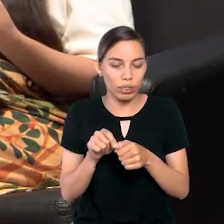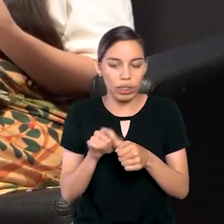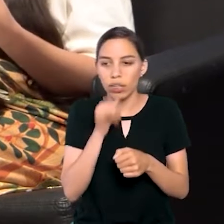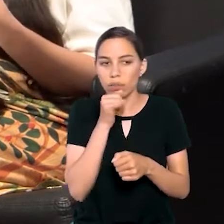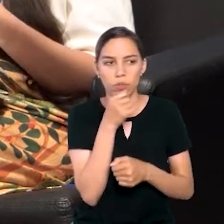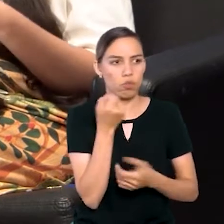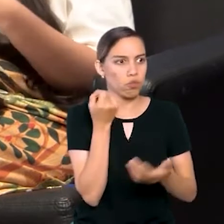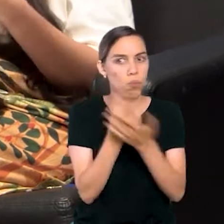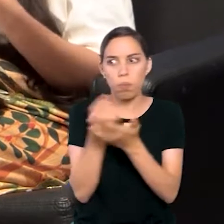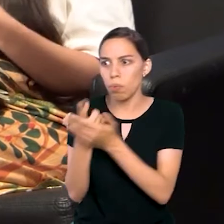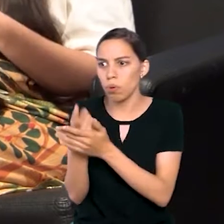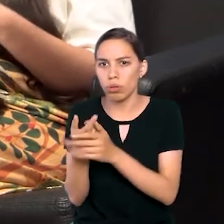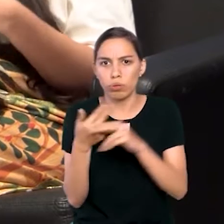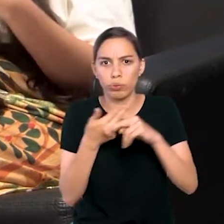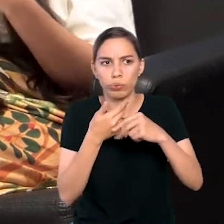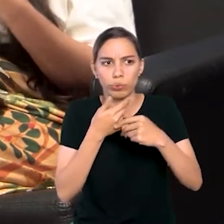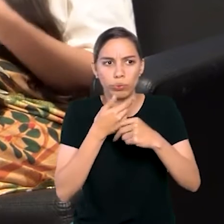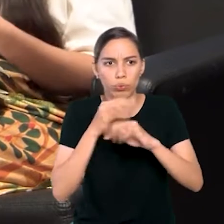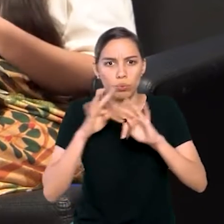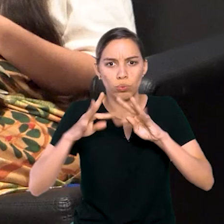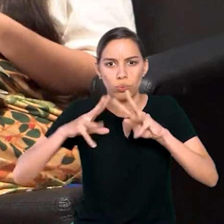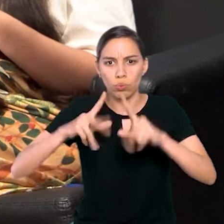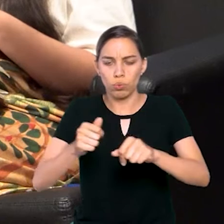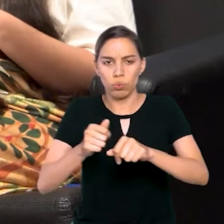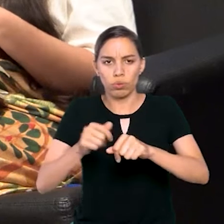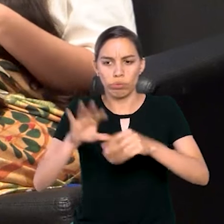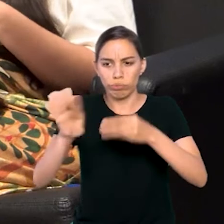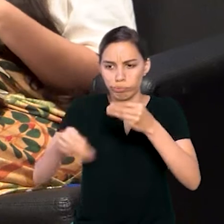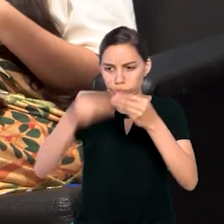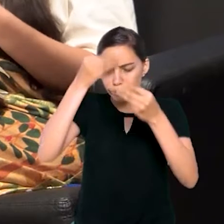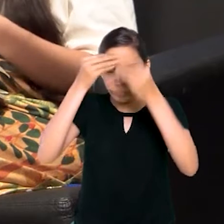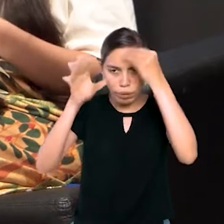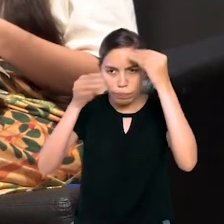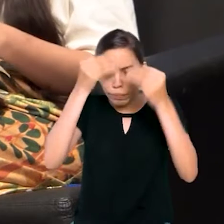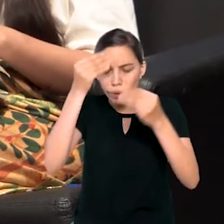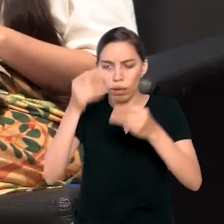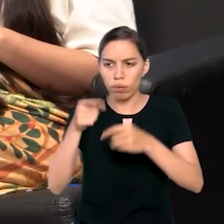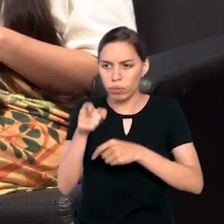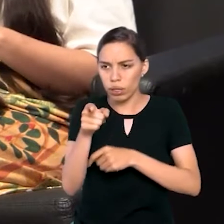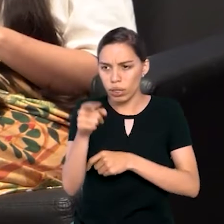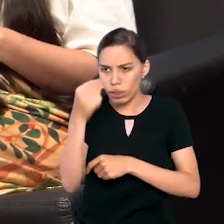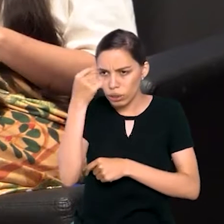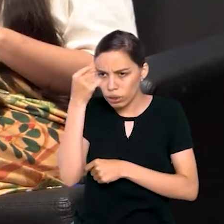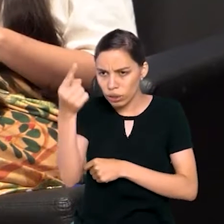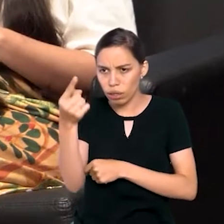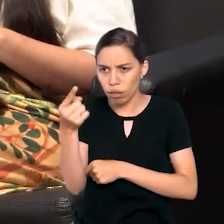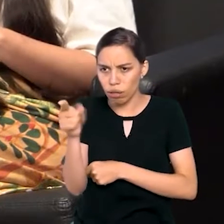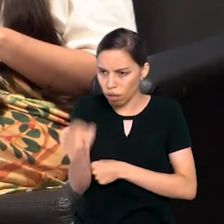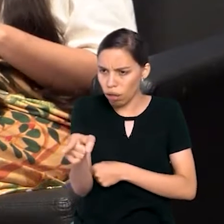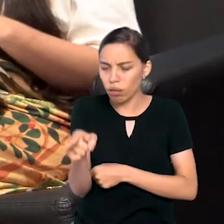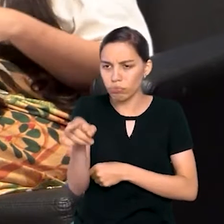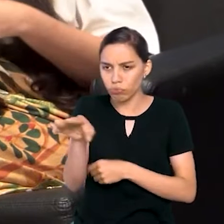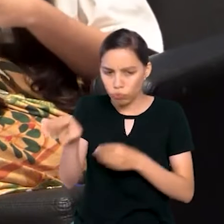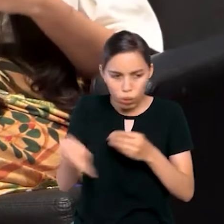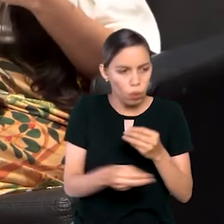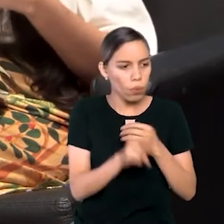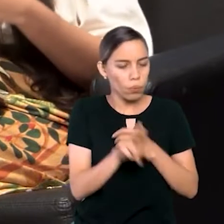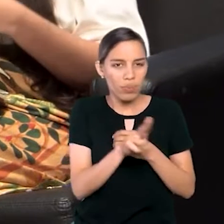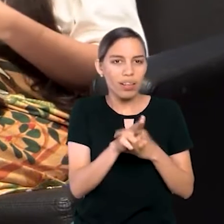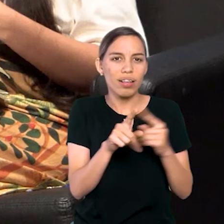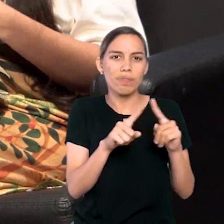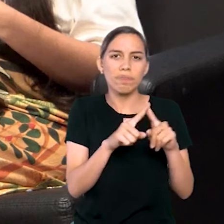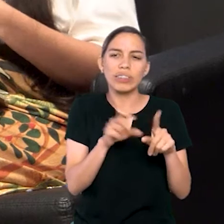se apropriar das nossas ideias, das nossas cosmogonias, como se elas fossem um produto, porque